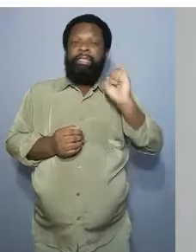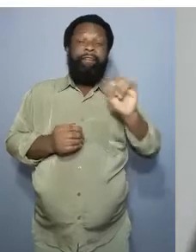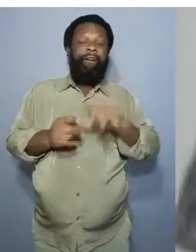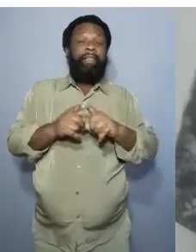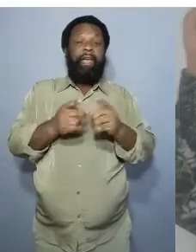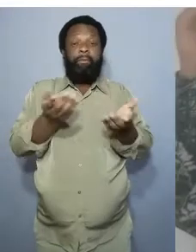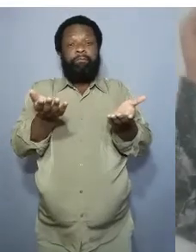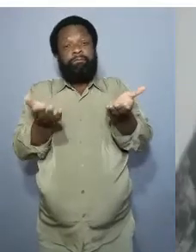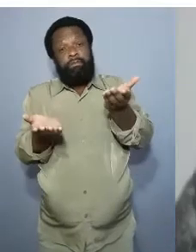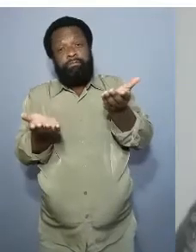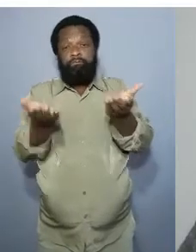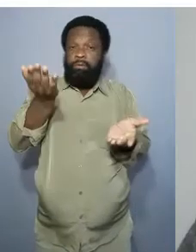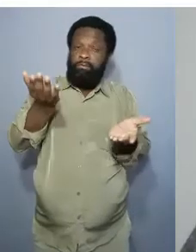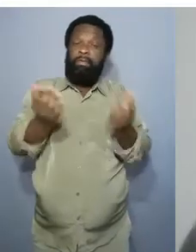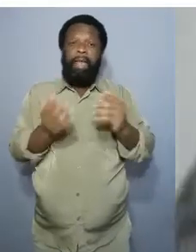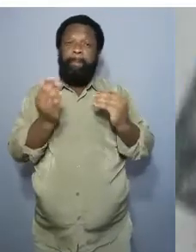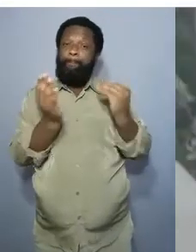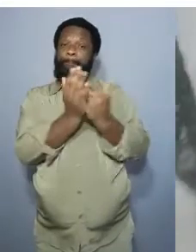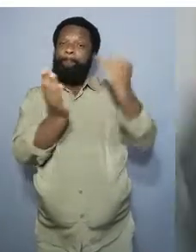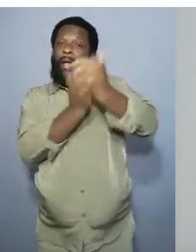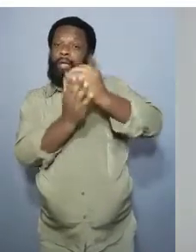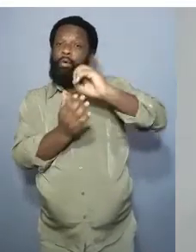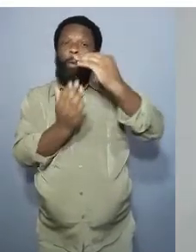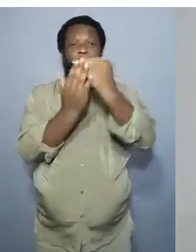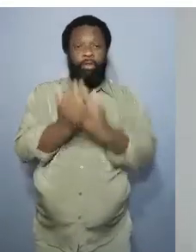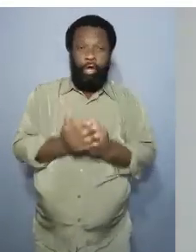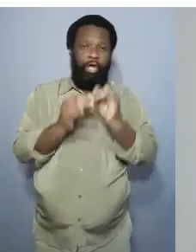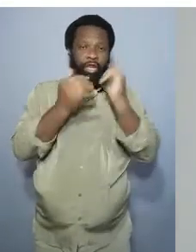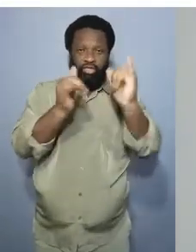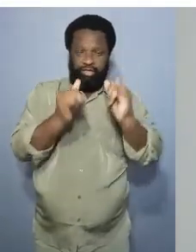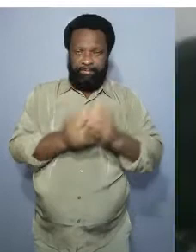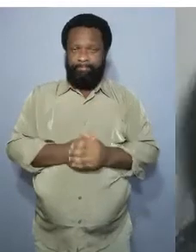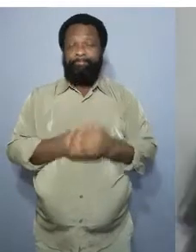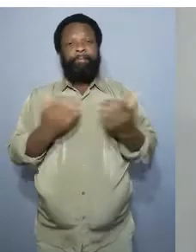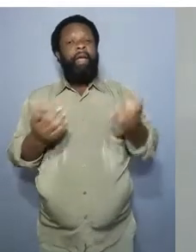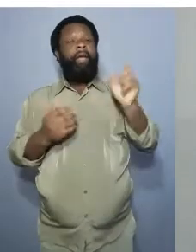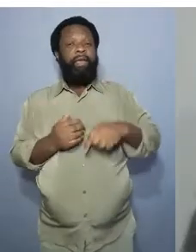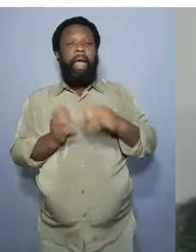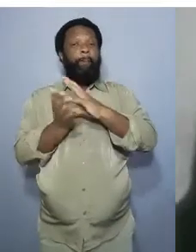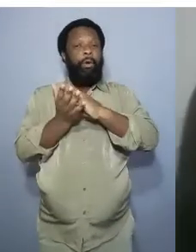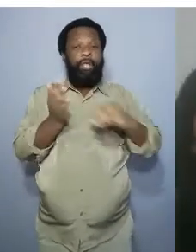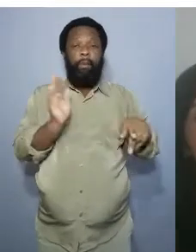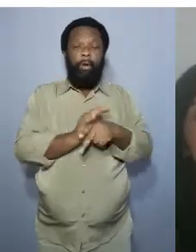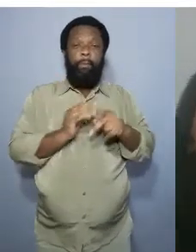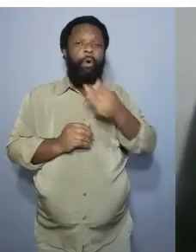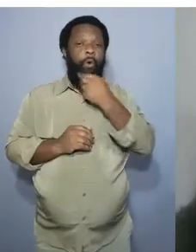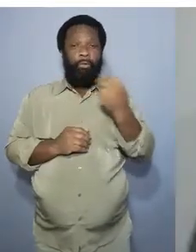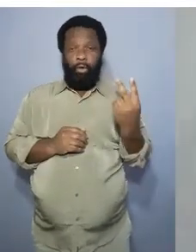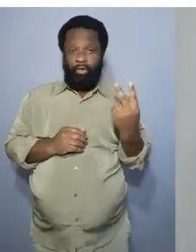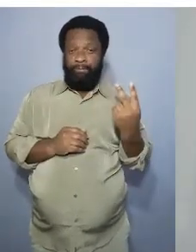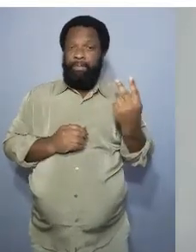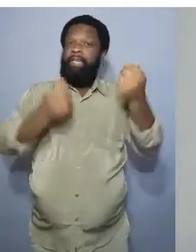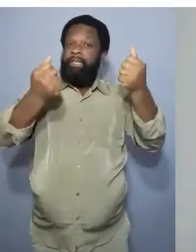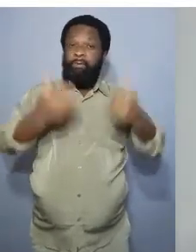de instabilidade, a gente fala de uma situação de maior energia. Combinado? Bom, pessoal, é um modelo atômico de Rutherford-Bohr